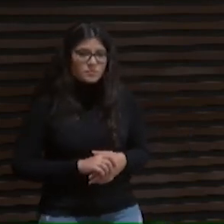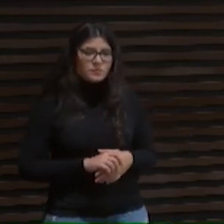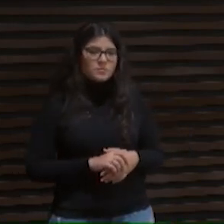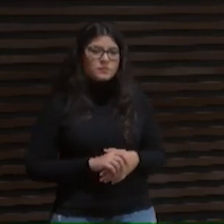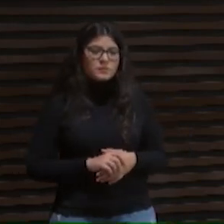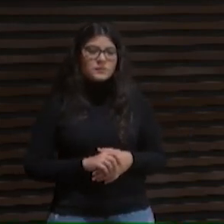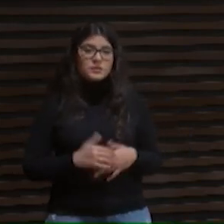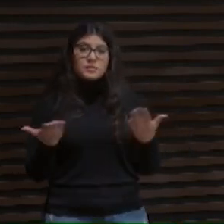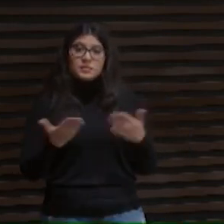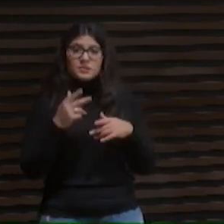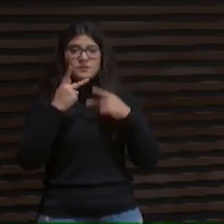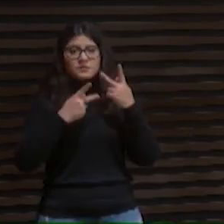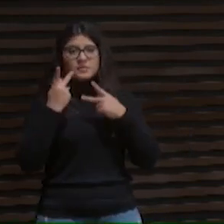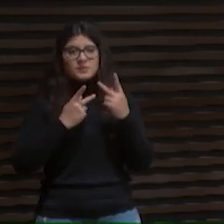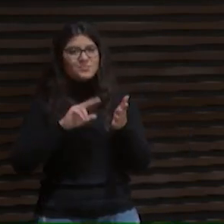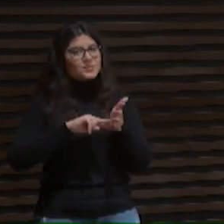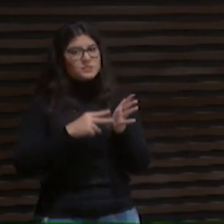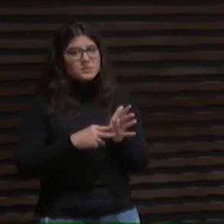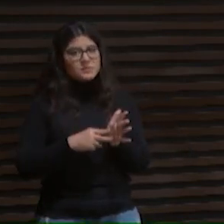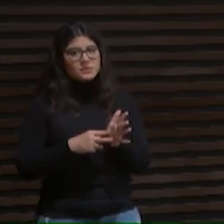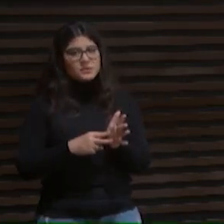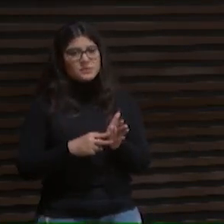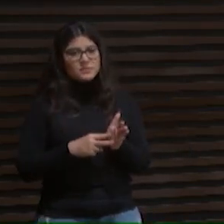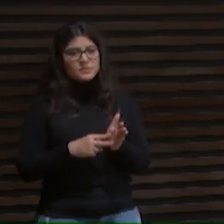Como eu disse, isso não significa que